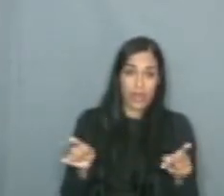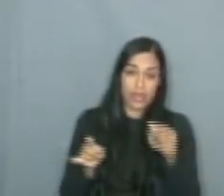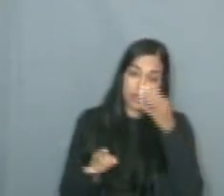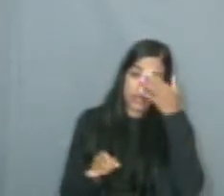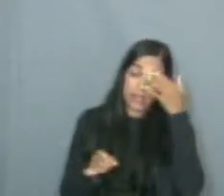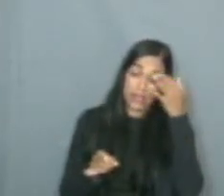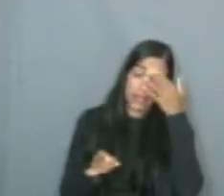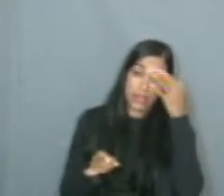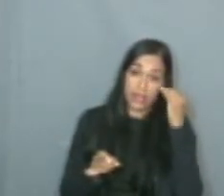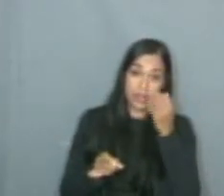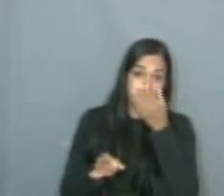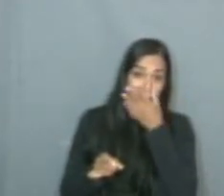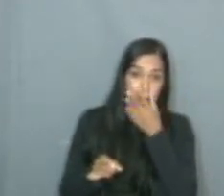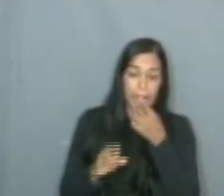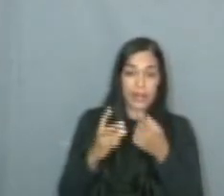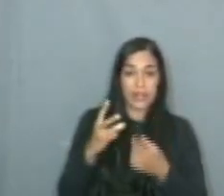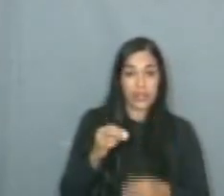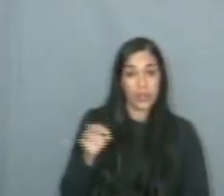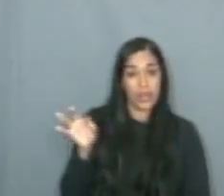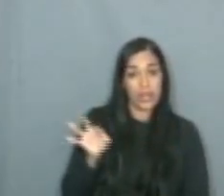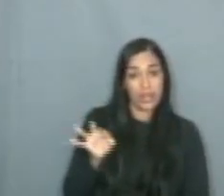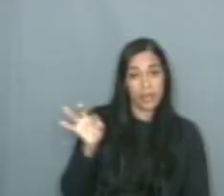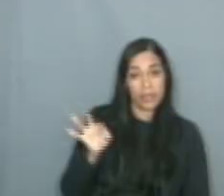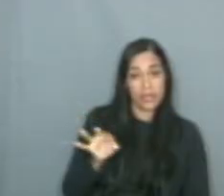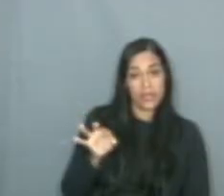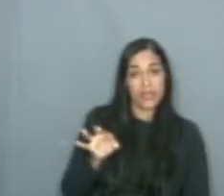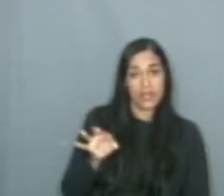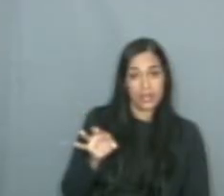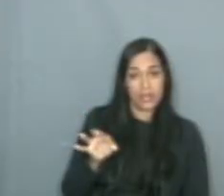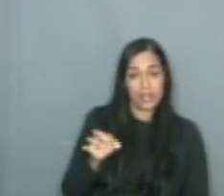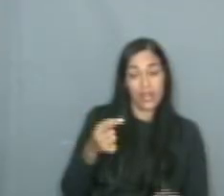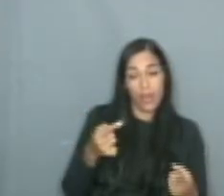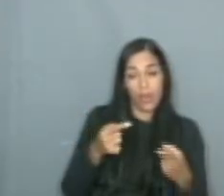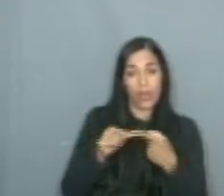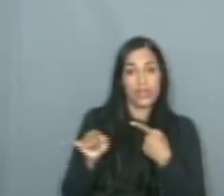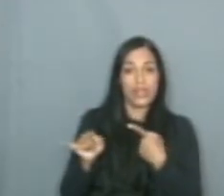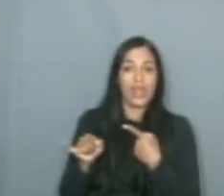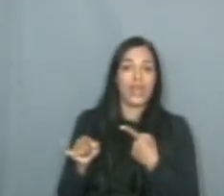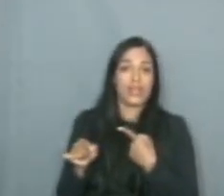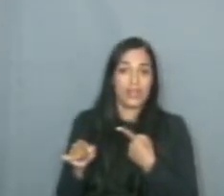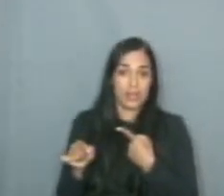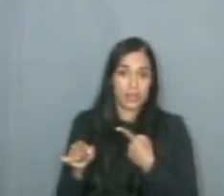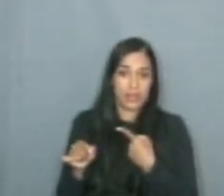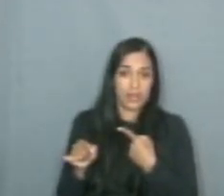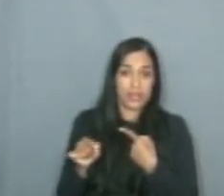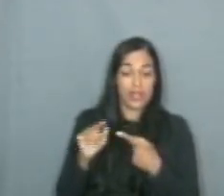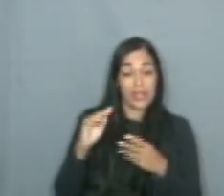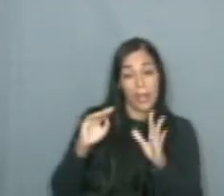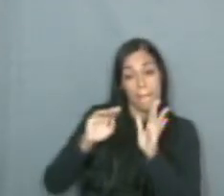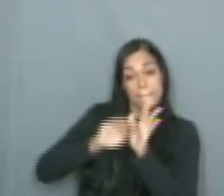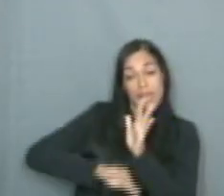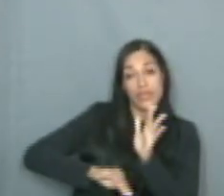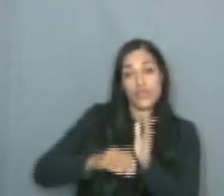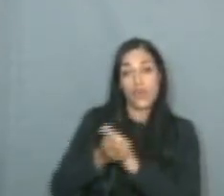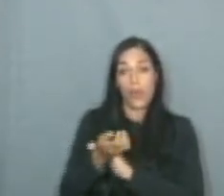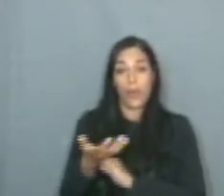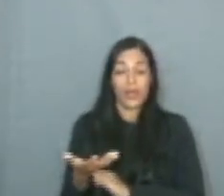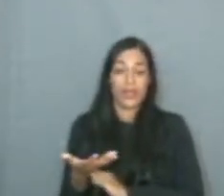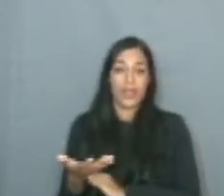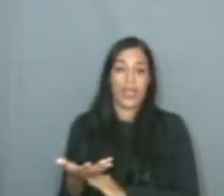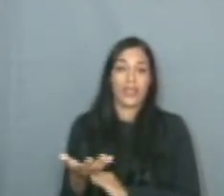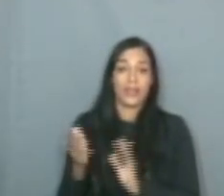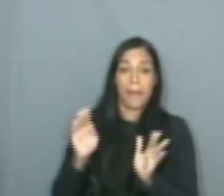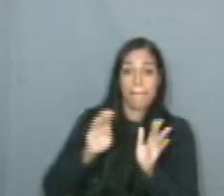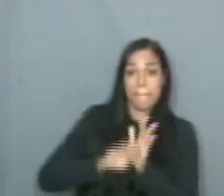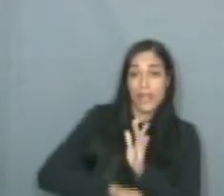tem tantos por cento, tem tantos por cento de cota. Até porque teria que ser ao contrário, né? Teria que ser ao contrário. Se tem menos quantidade de alguma coisa, é